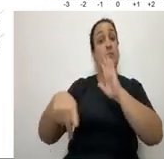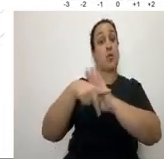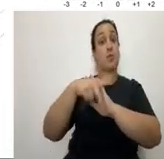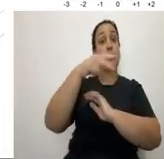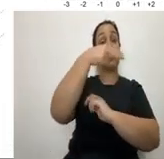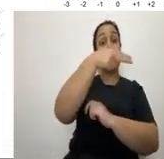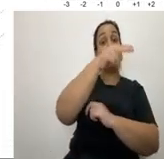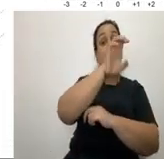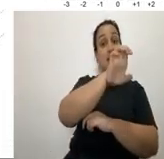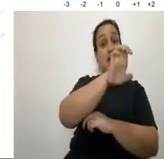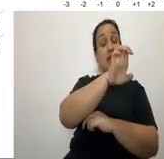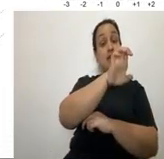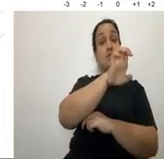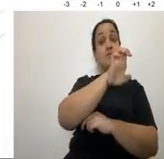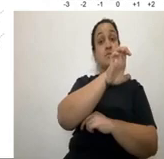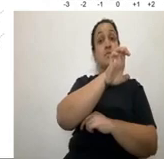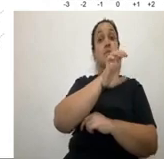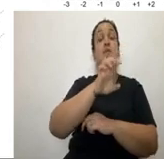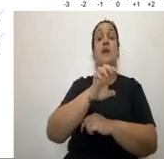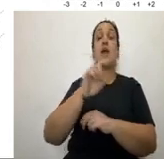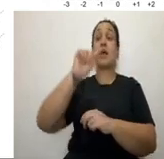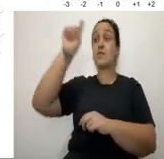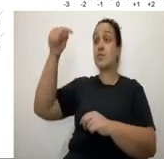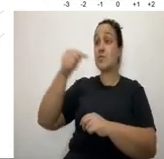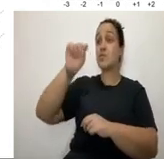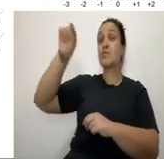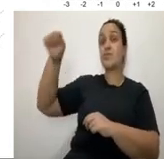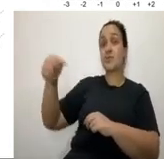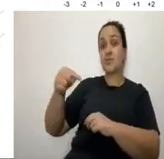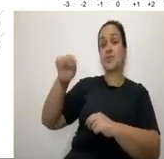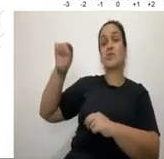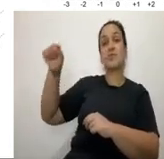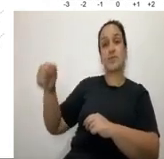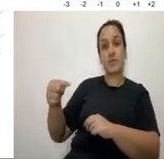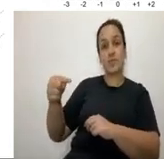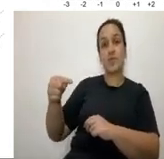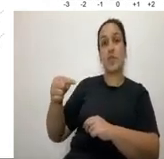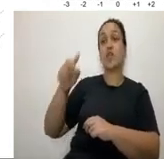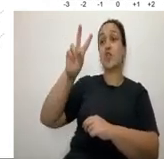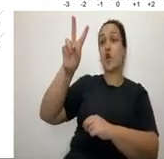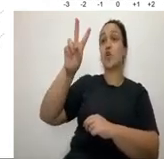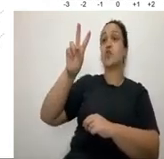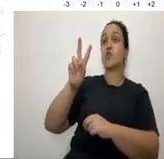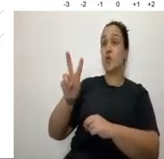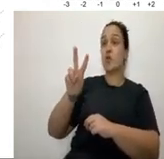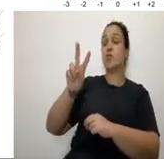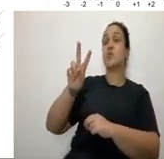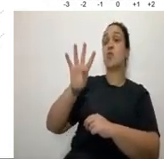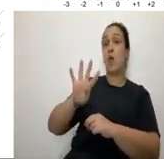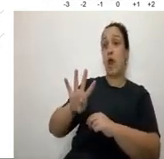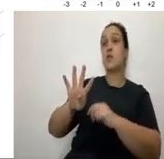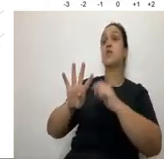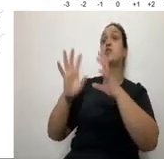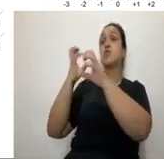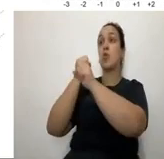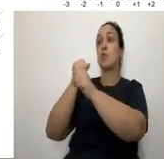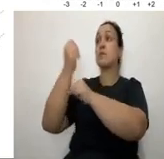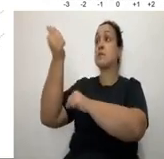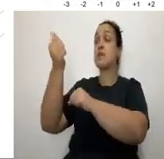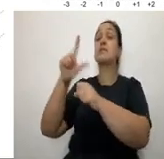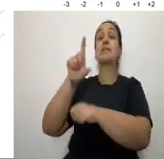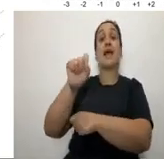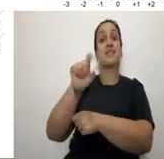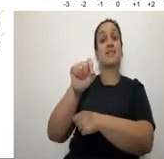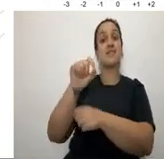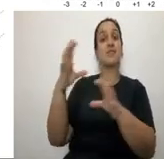neônio é ter 8 elétrons. A distribuição, então, 1s2, 2s2, 2p6. Então, 2 mais 2, 4,